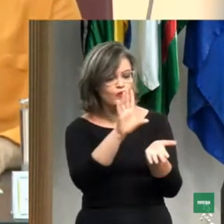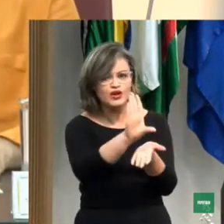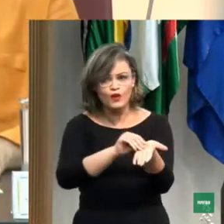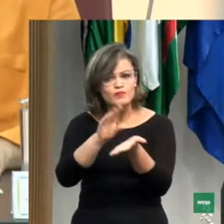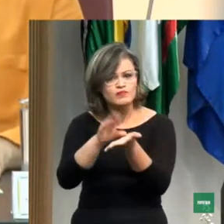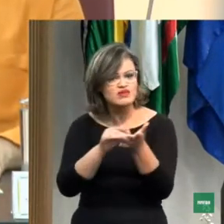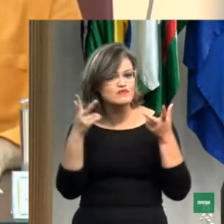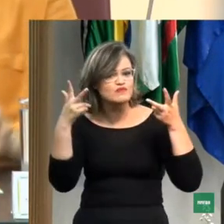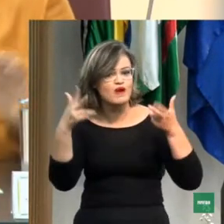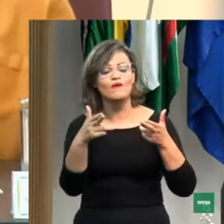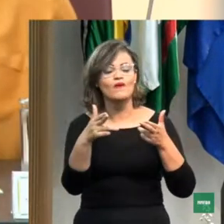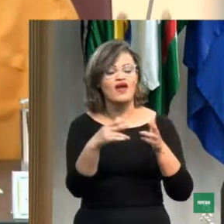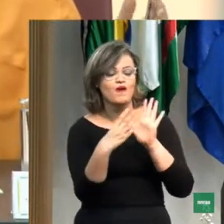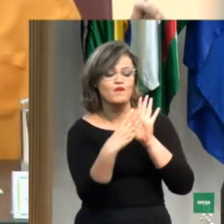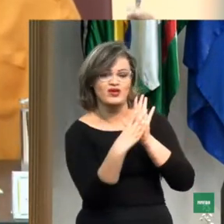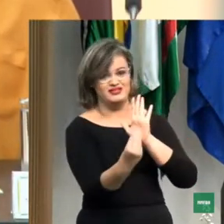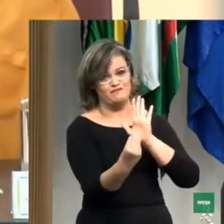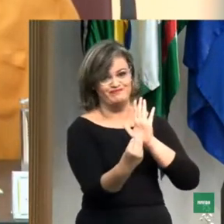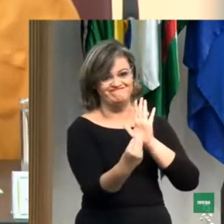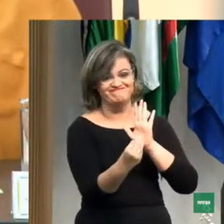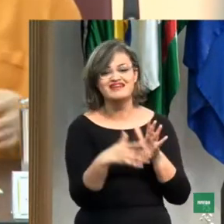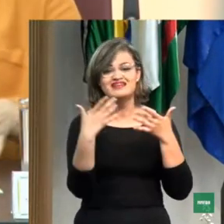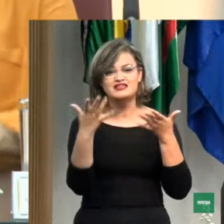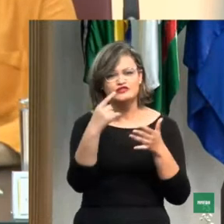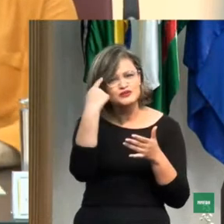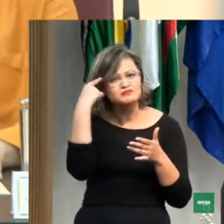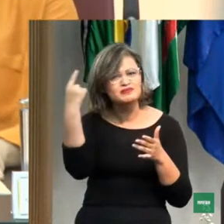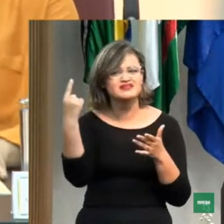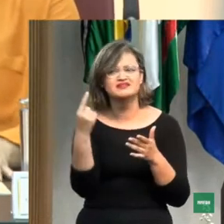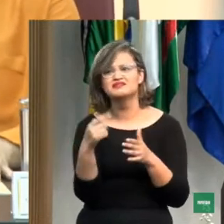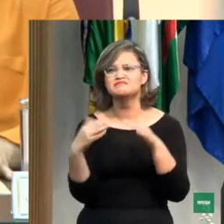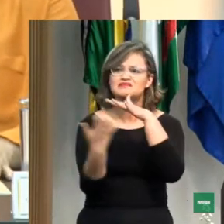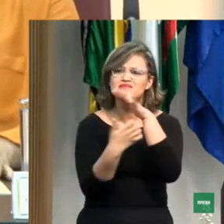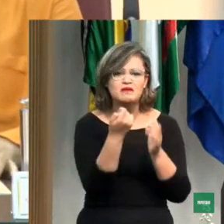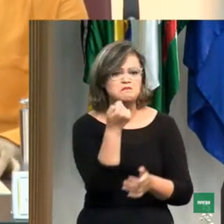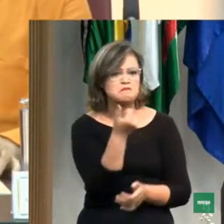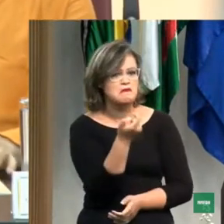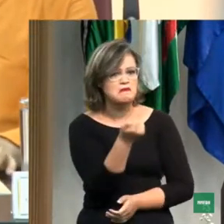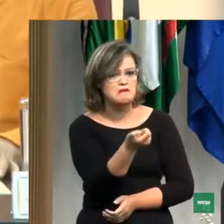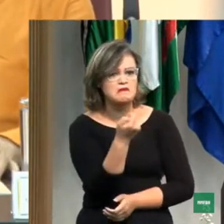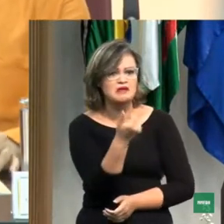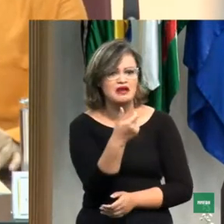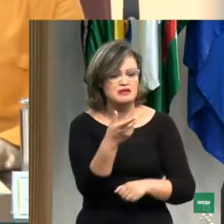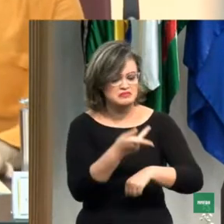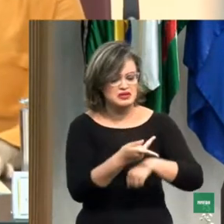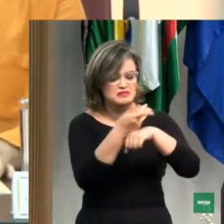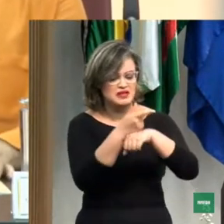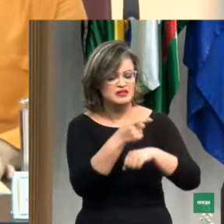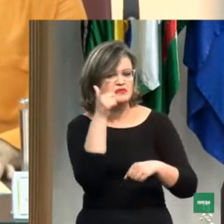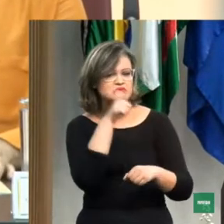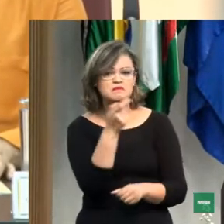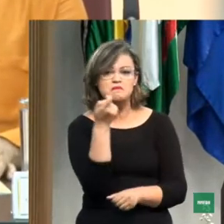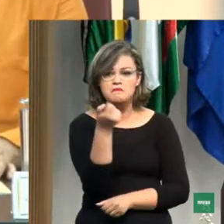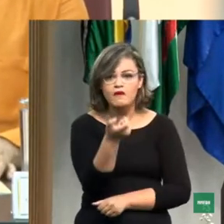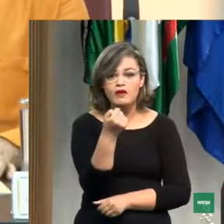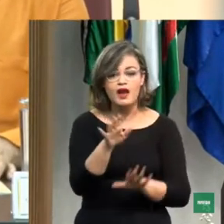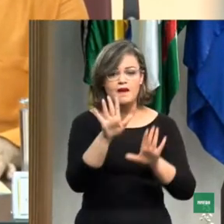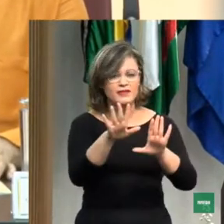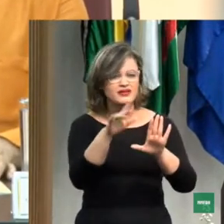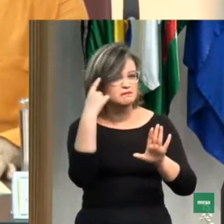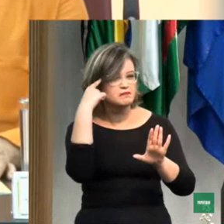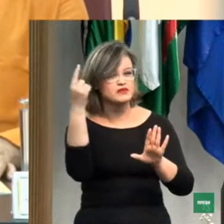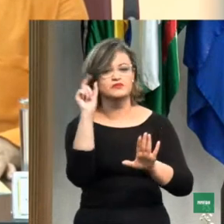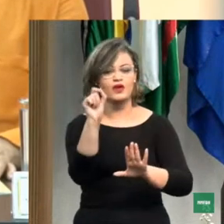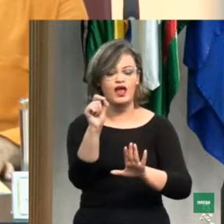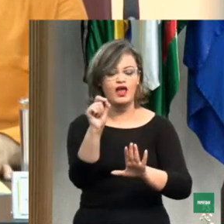orientação. Nós podemos pensar, mas são tão poucas empresas, talvez, premiadas. Nós temos que pensar que instituir